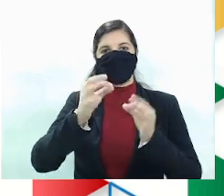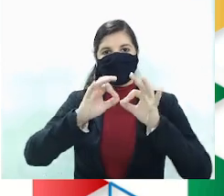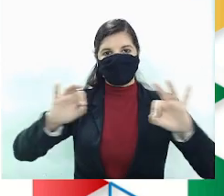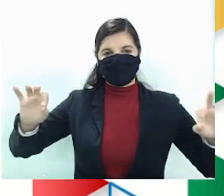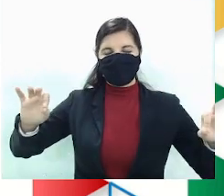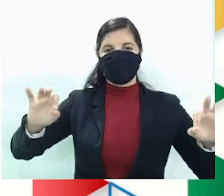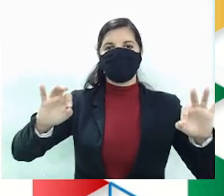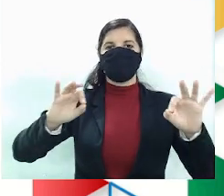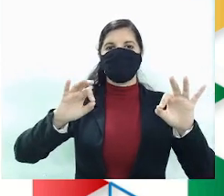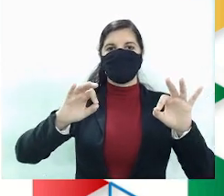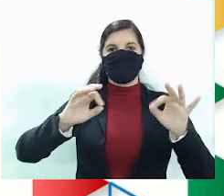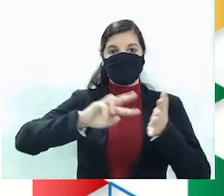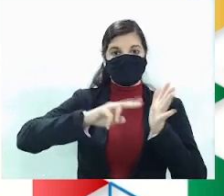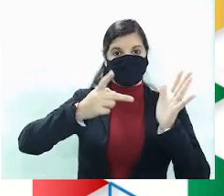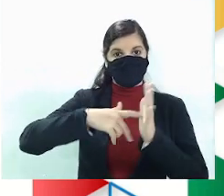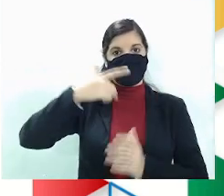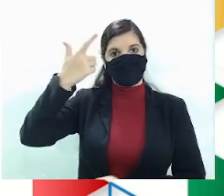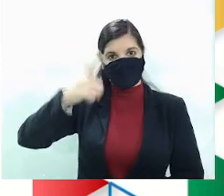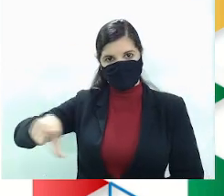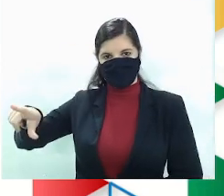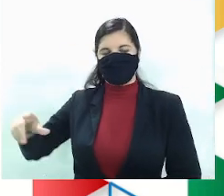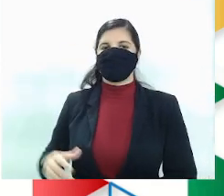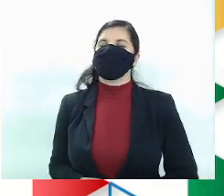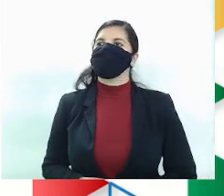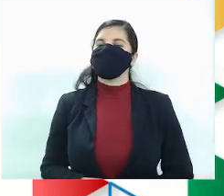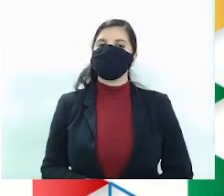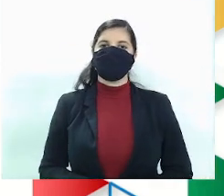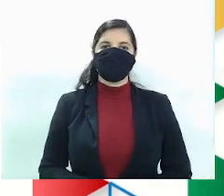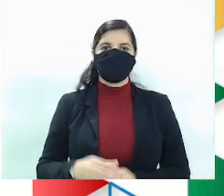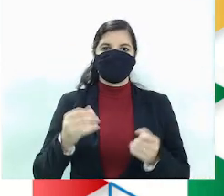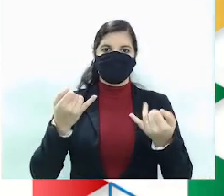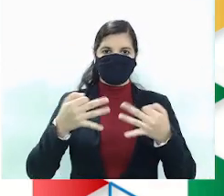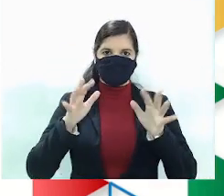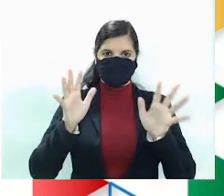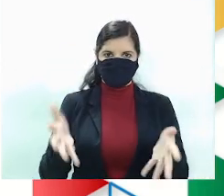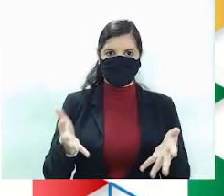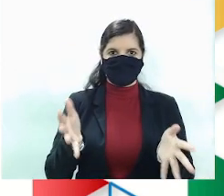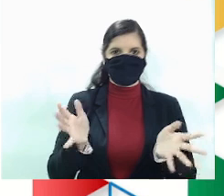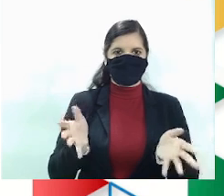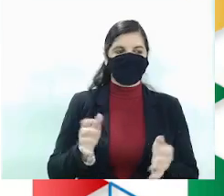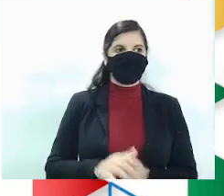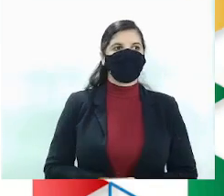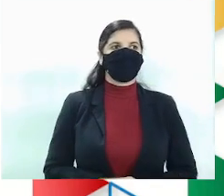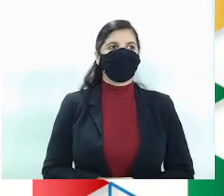frase mais de um sentido, certo? Foi o que eu falei para vocês ainda agora.